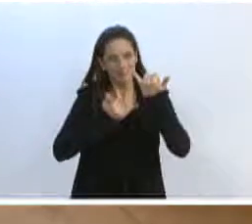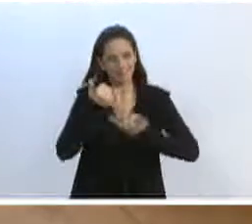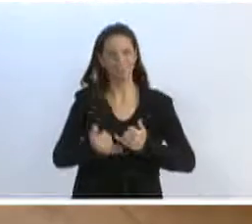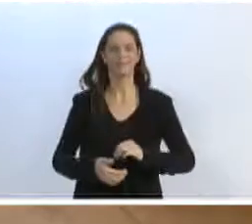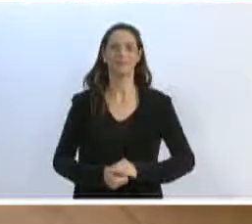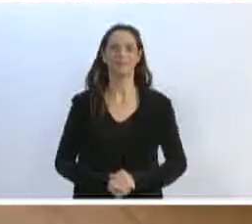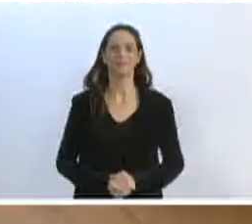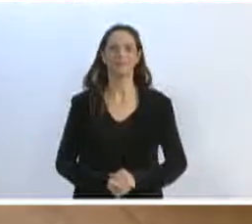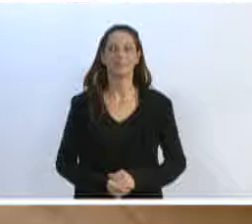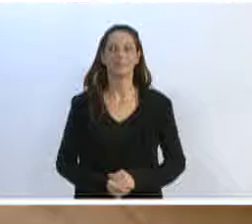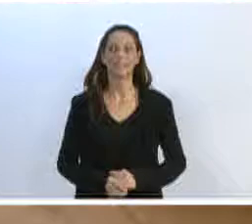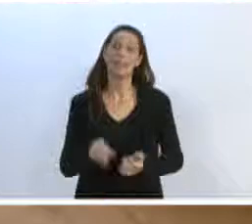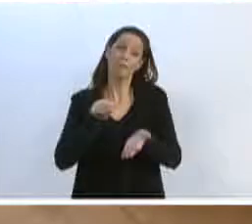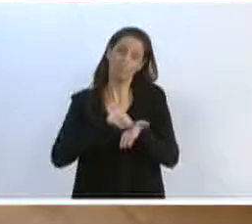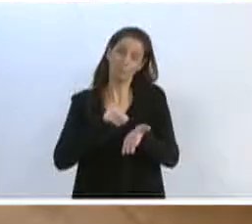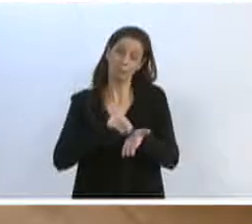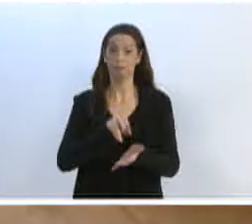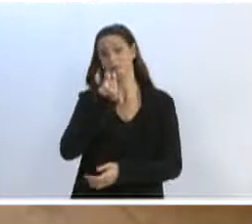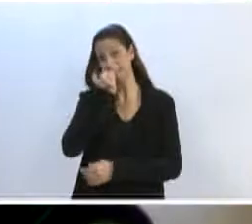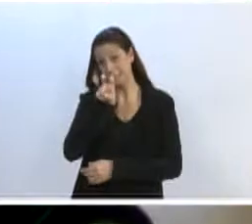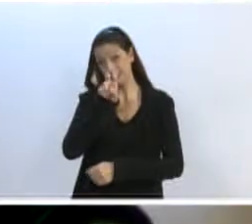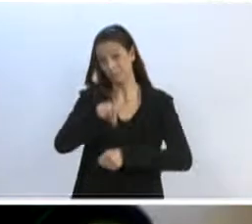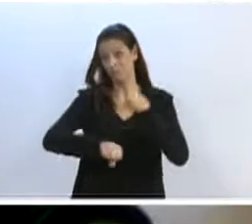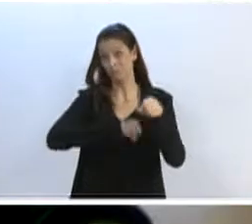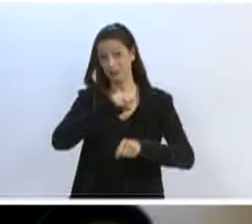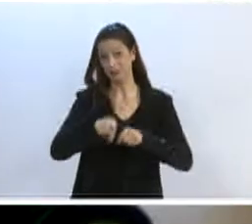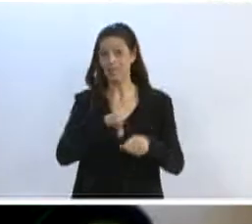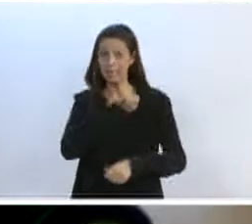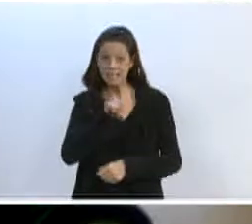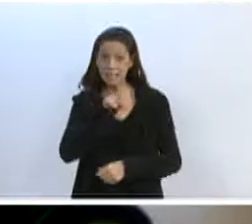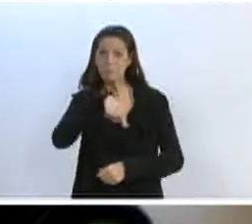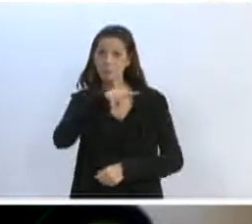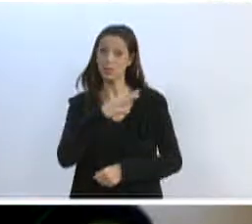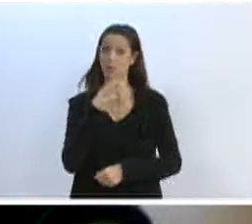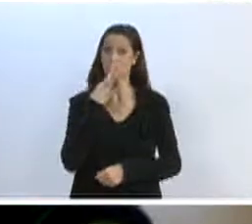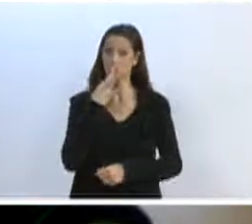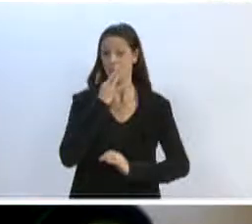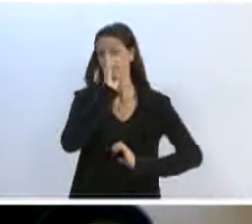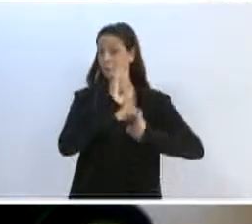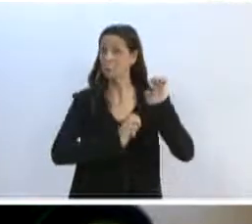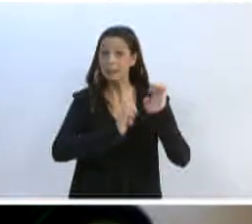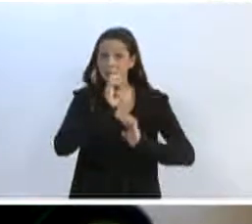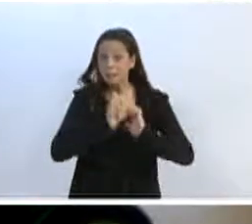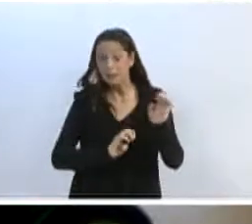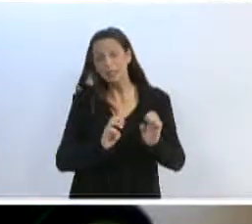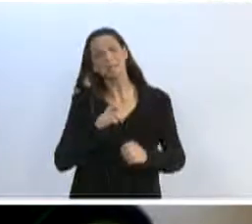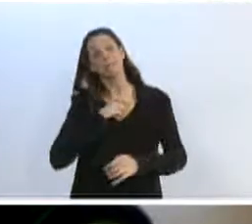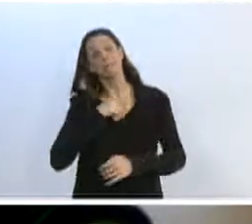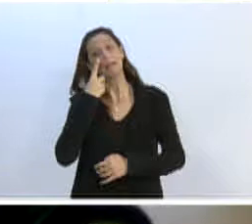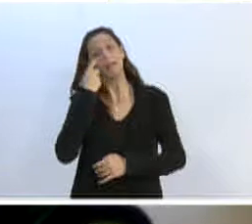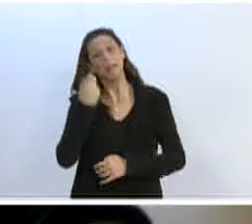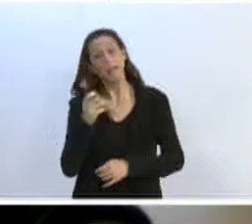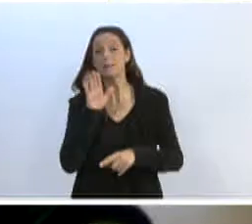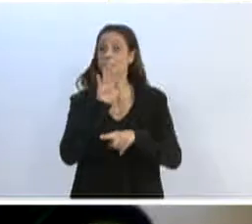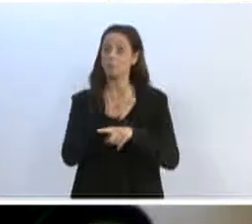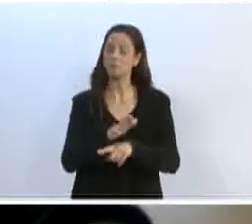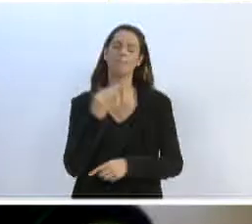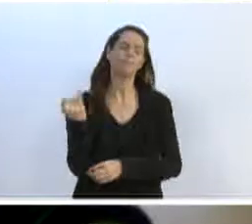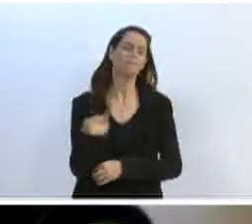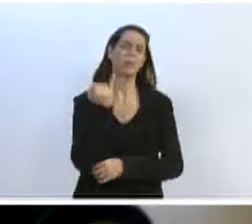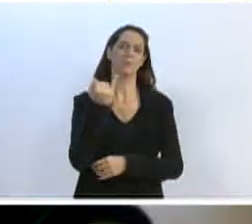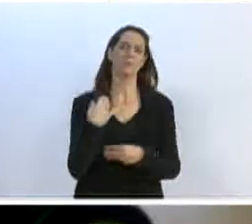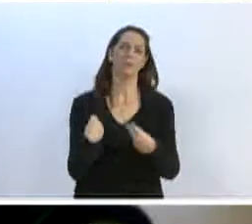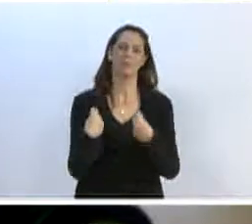é faltou cinco bicicletas vereador seco se conhecer alguma empresa ou que queiram ajudar importante essas bicicletas